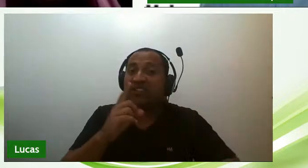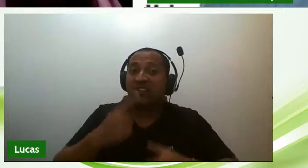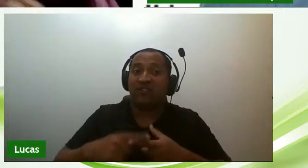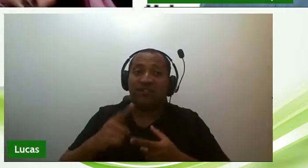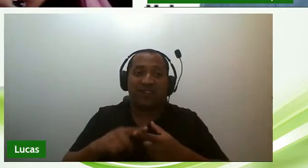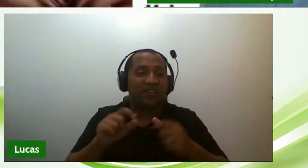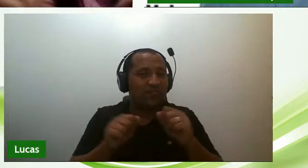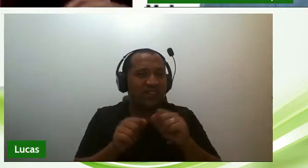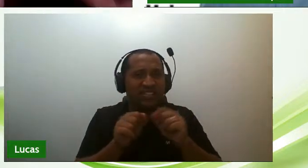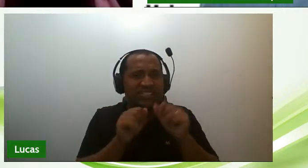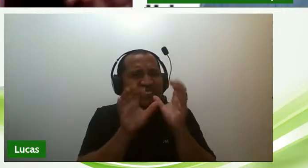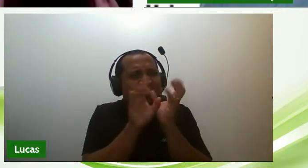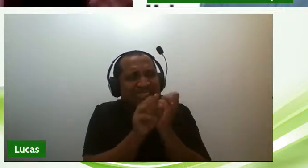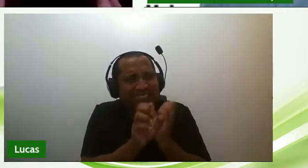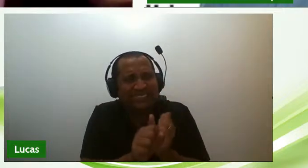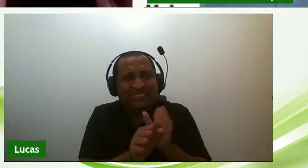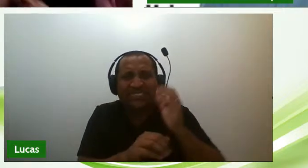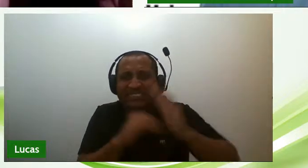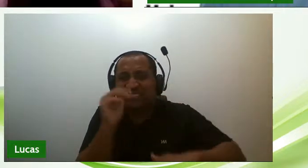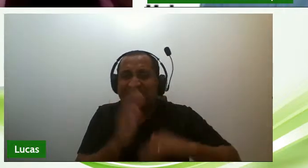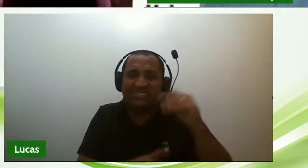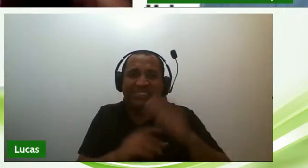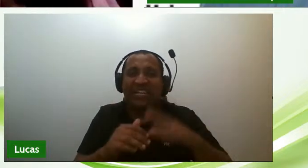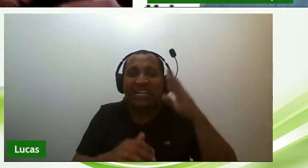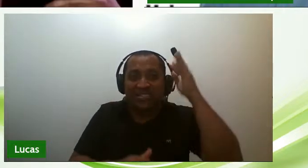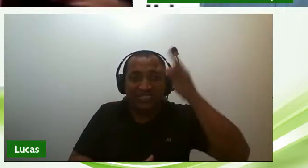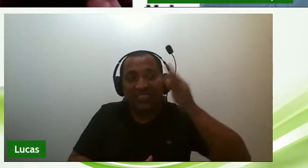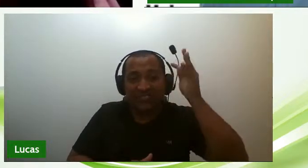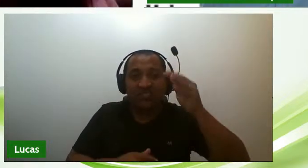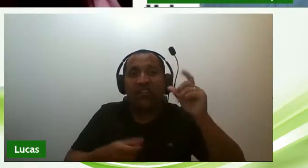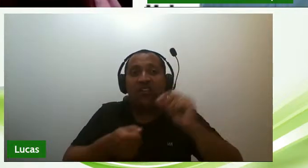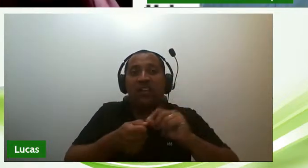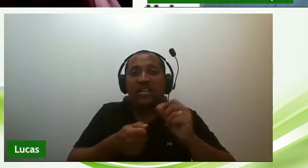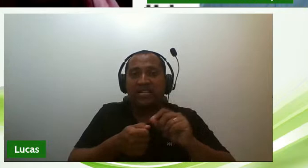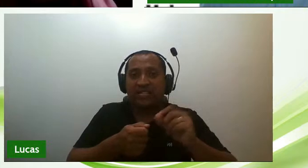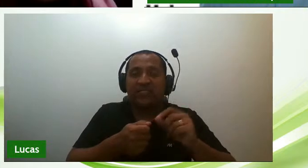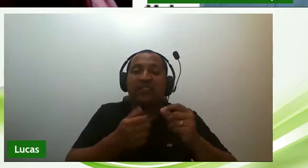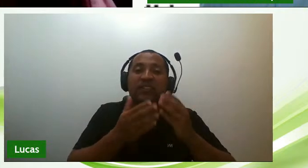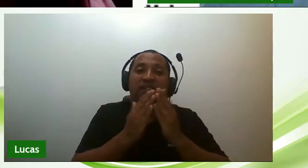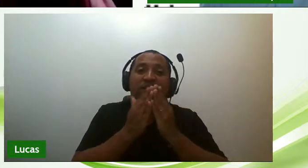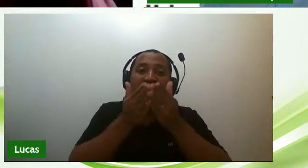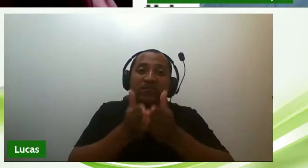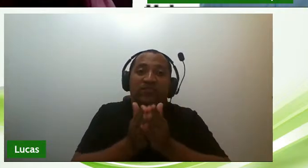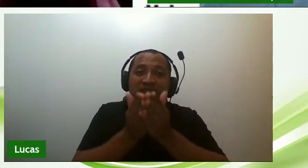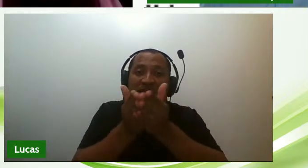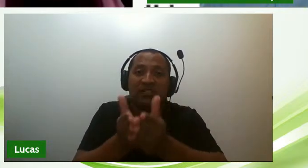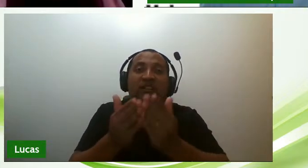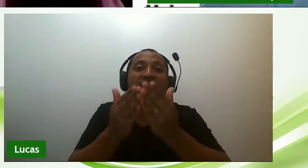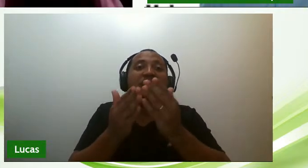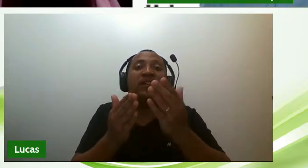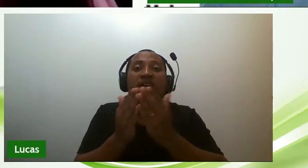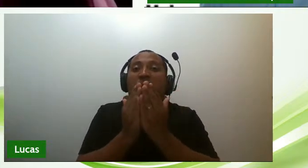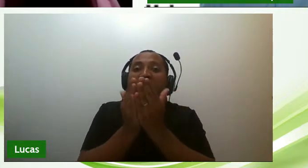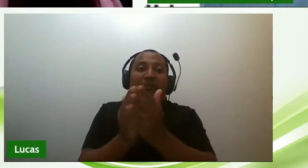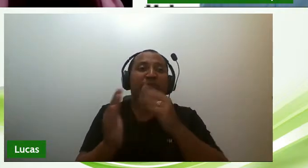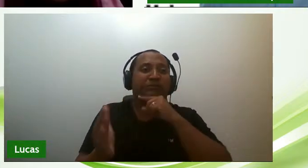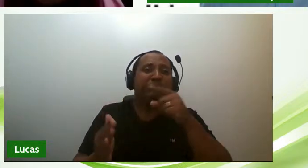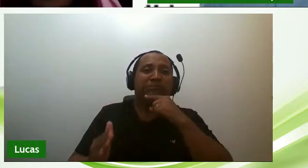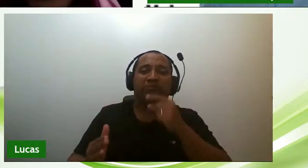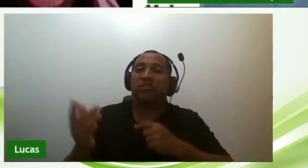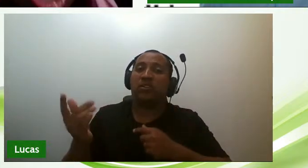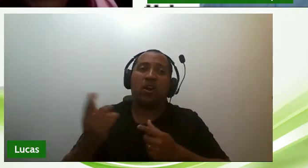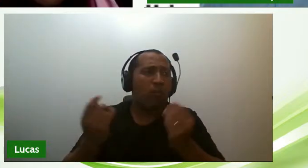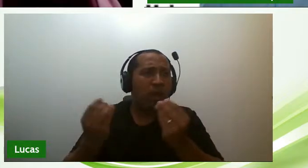faz um cálculo assim, na prática e tal, na teoria, e quando a gente vai colocar para esse barquinho funcionar, o barquinho não anda. E aí a gente começa,